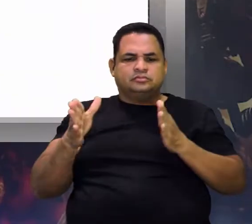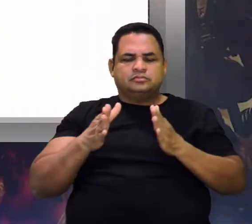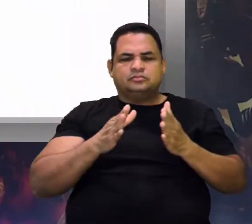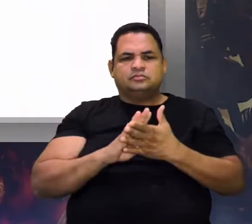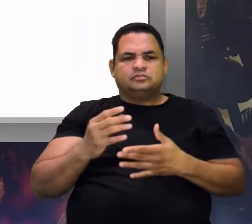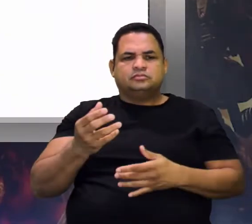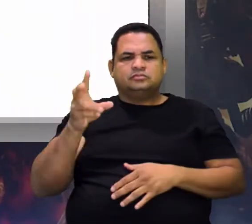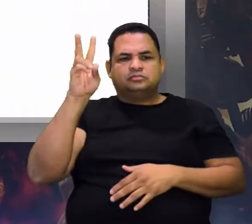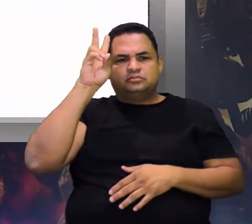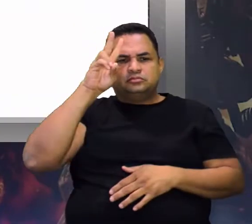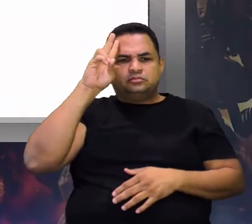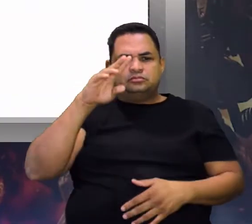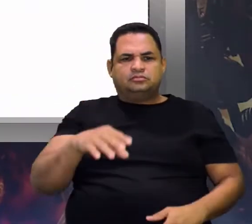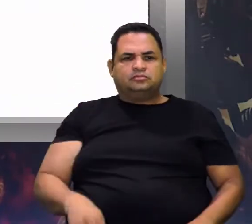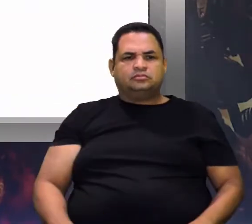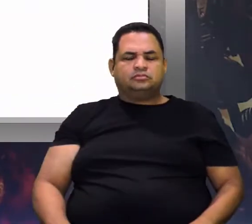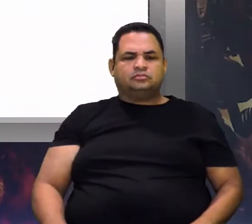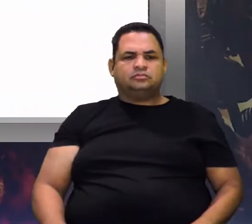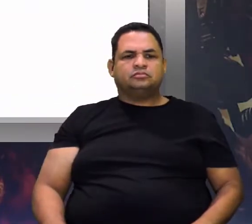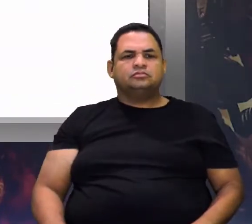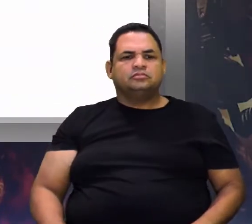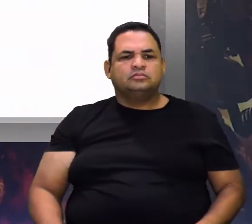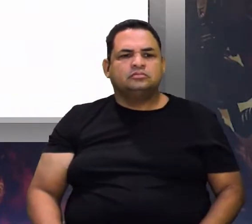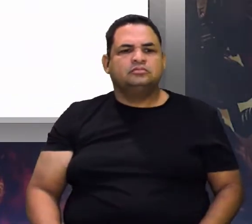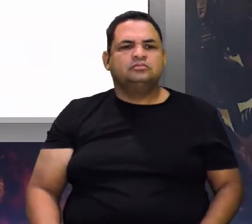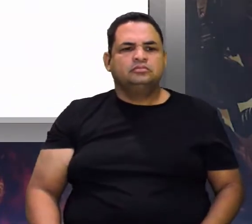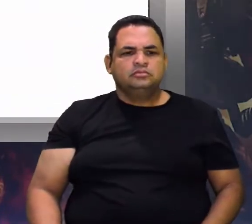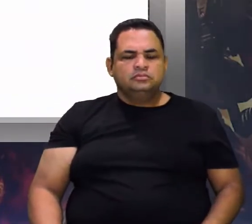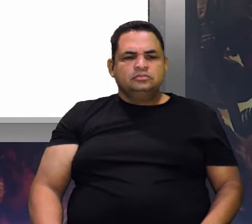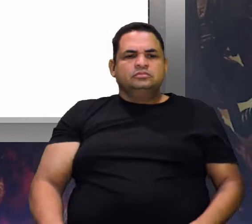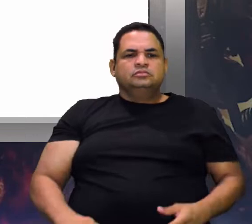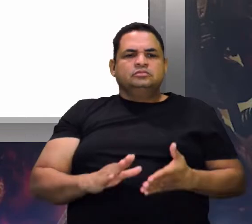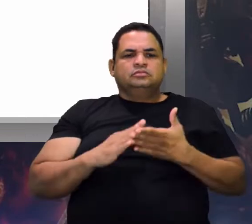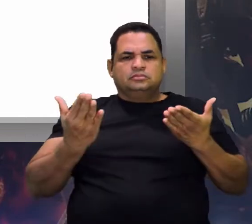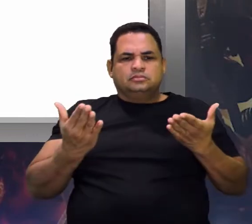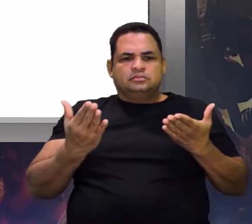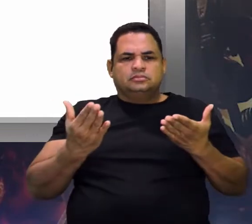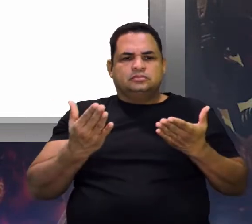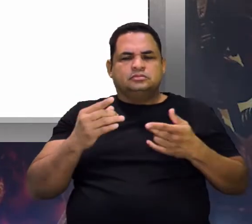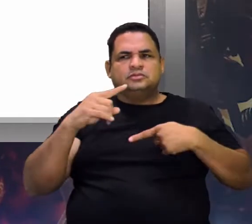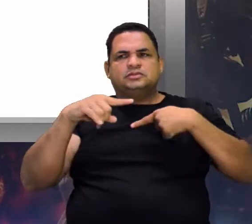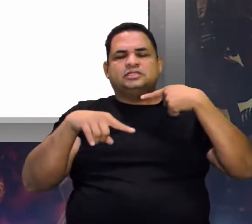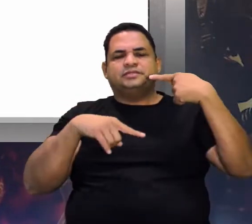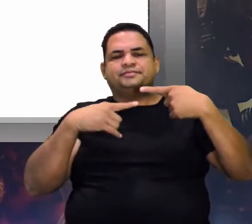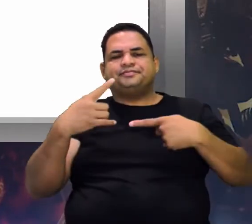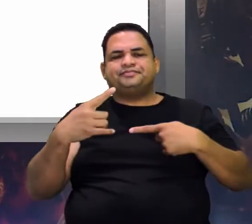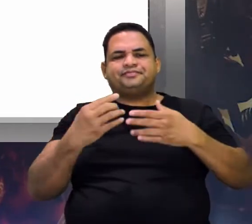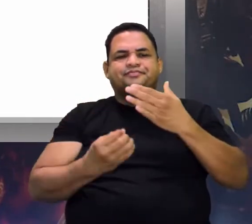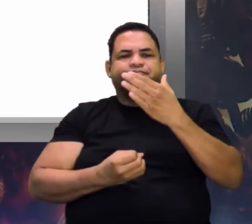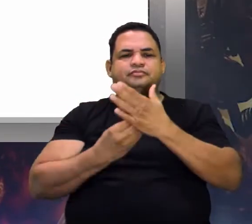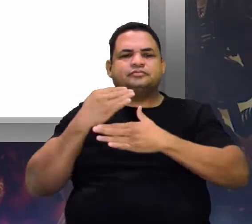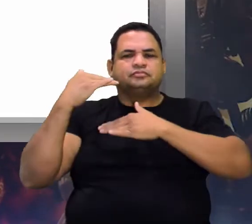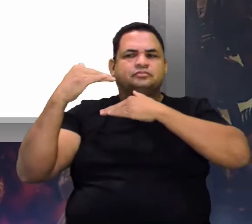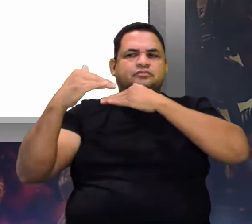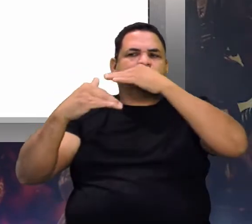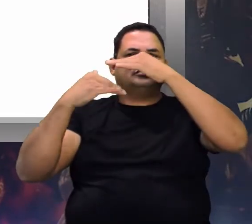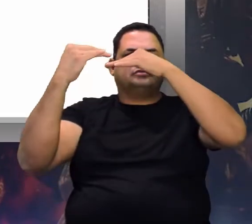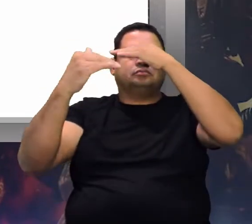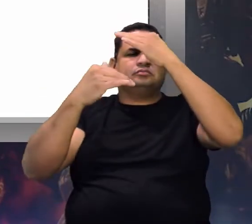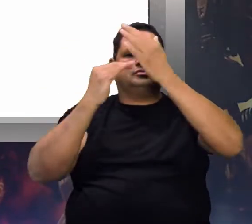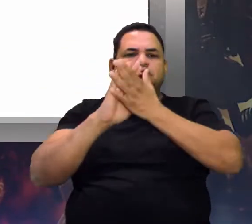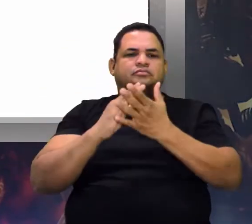história. E esse renascimento, depois, vai ser dado posteriormente uma evolução